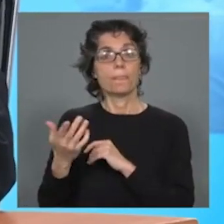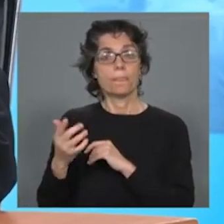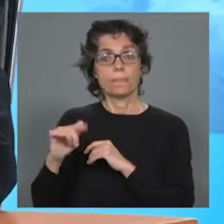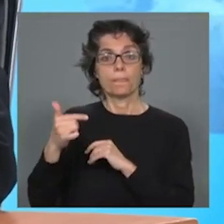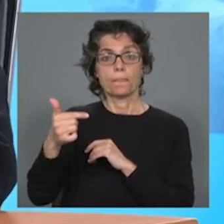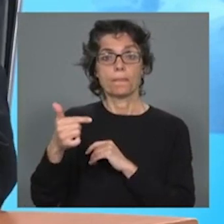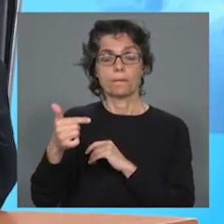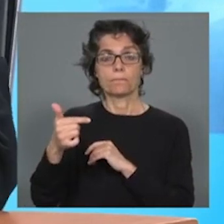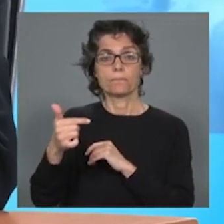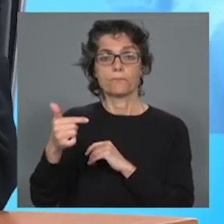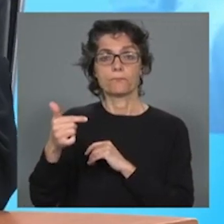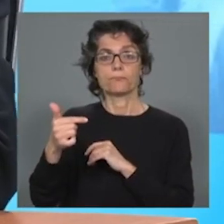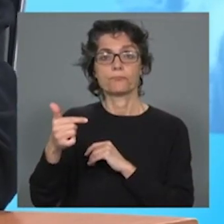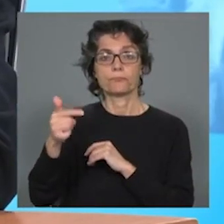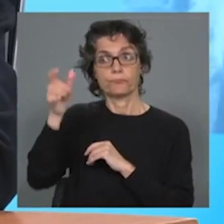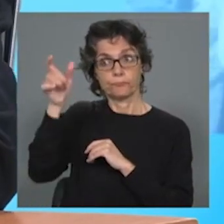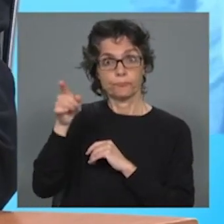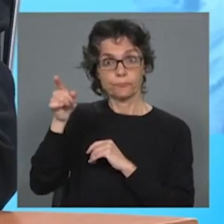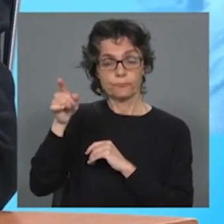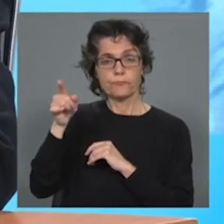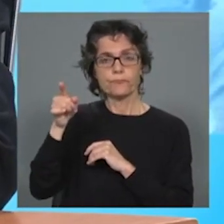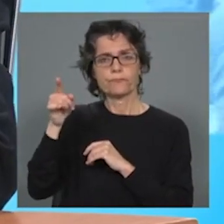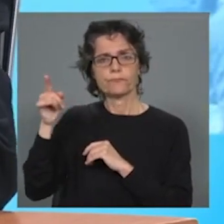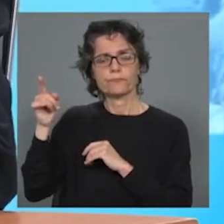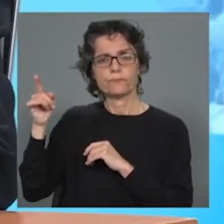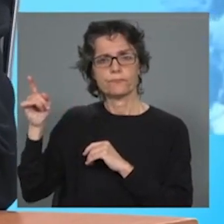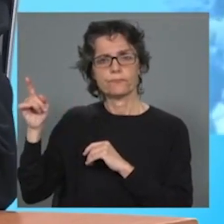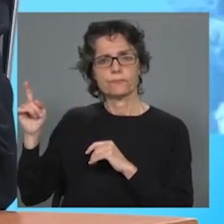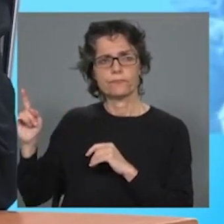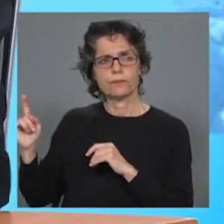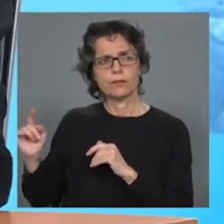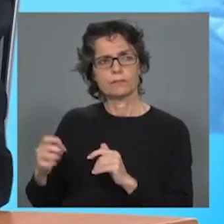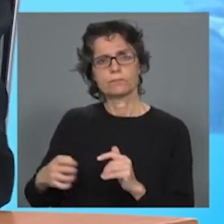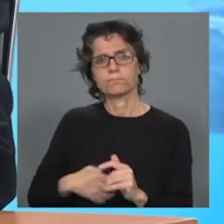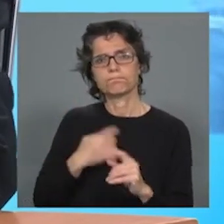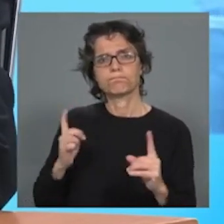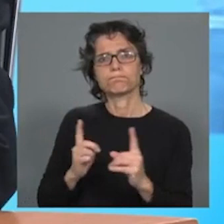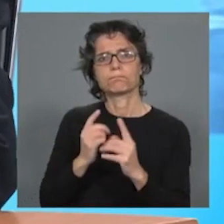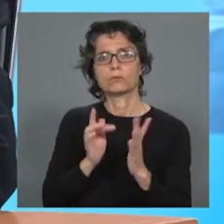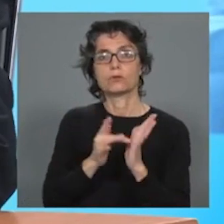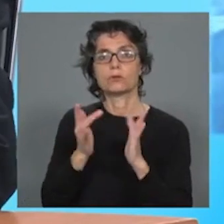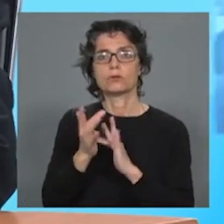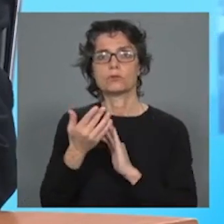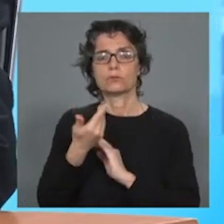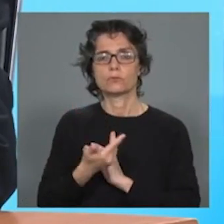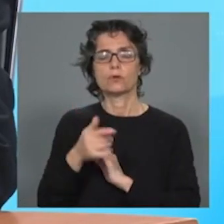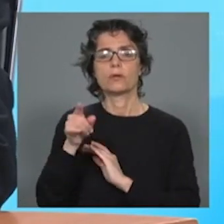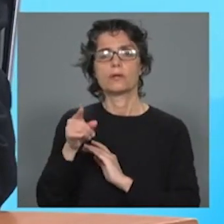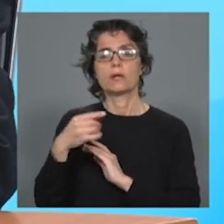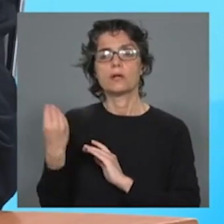depois do seu pessoal encontro com Jesus, ele passou a sua